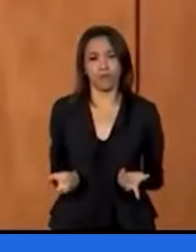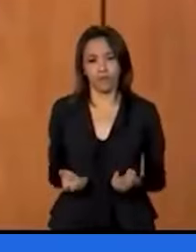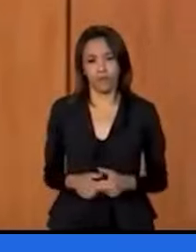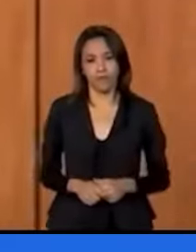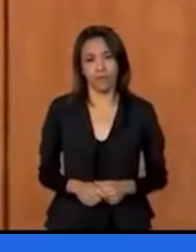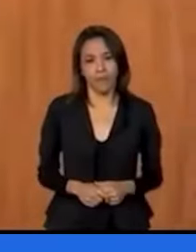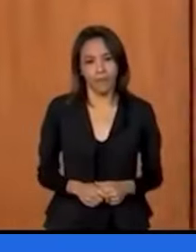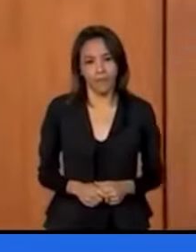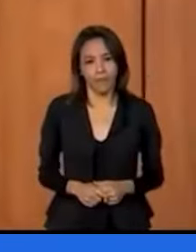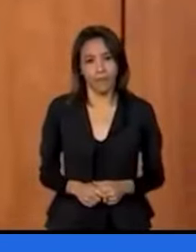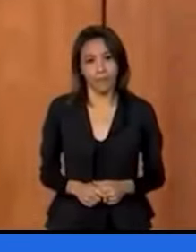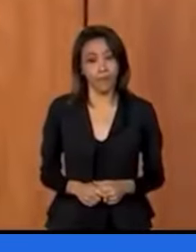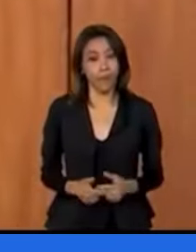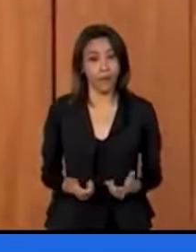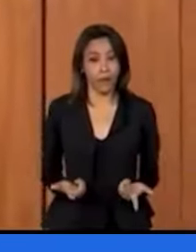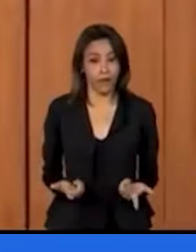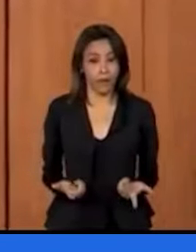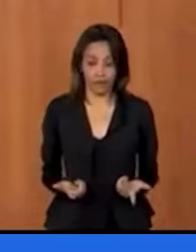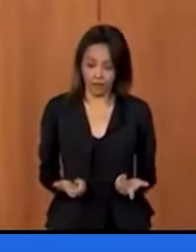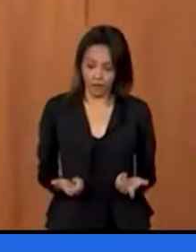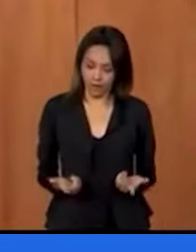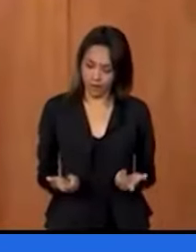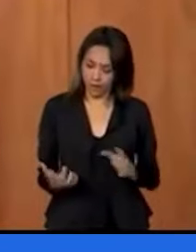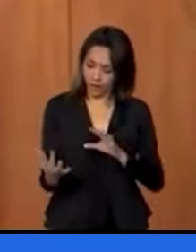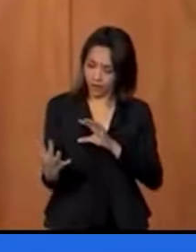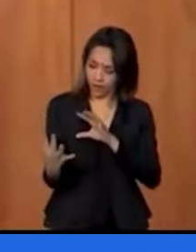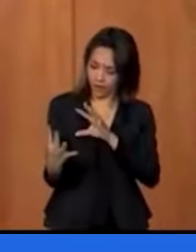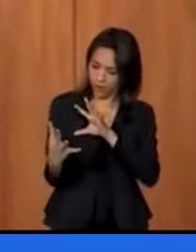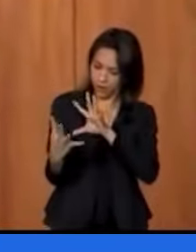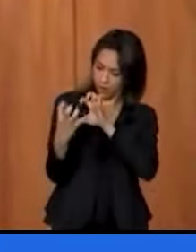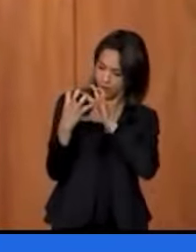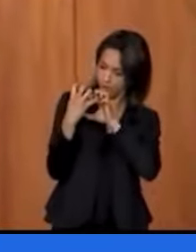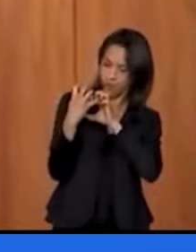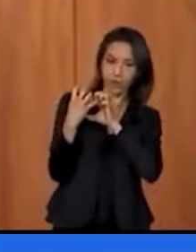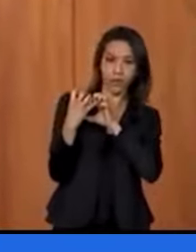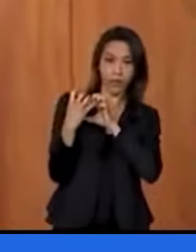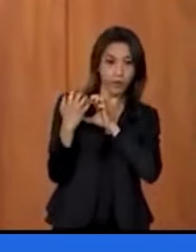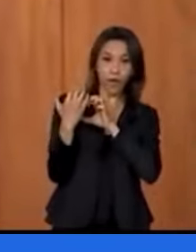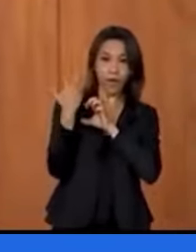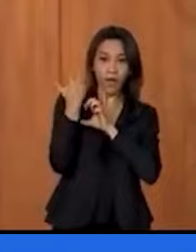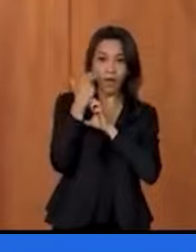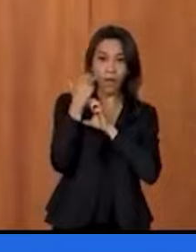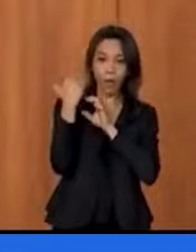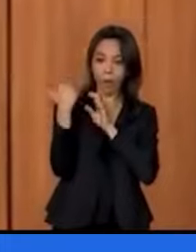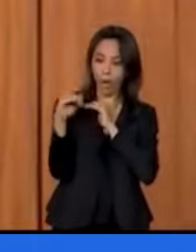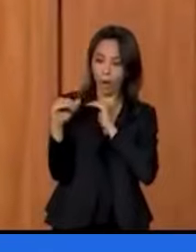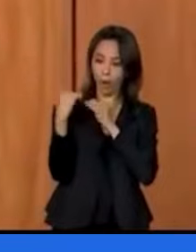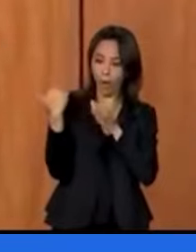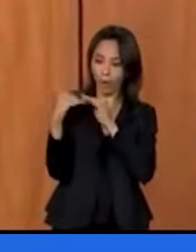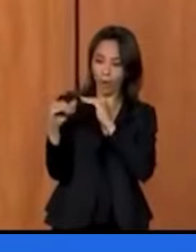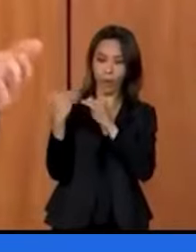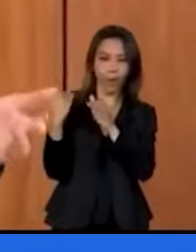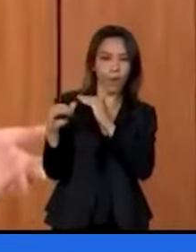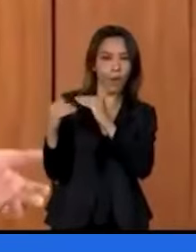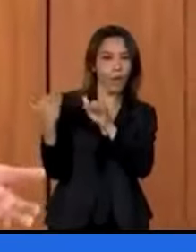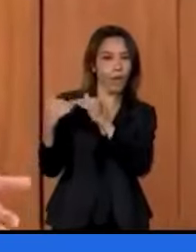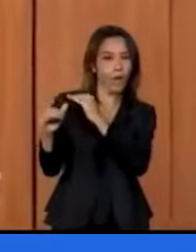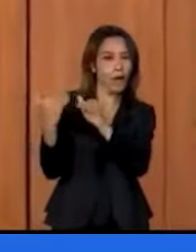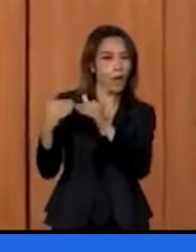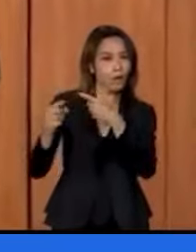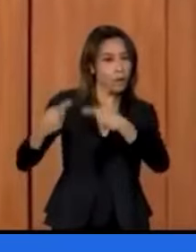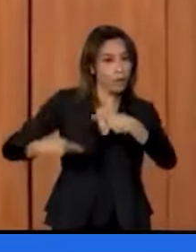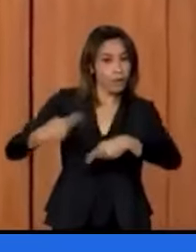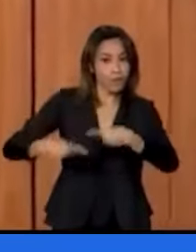congresso Ou seja a briga é o normal da divergência política num congresso nacional que tem vários partidos